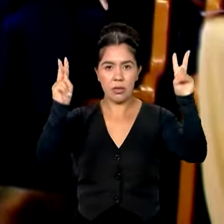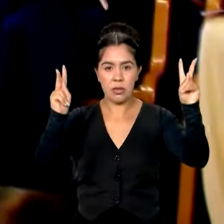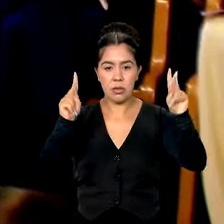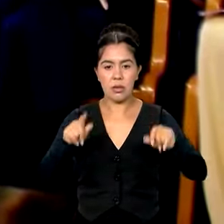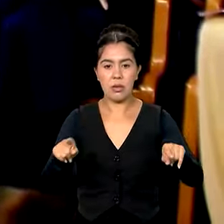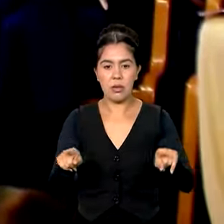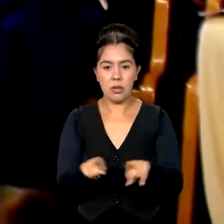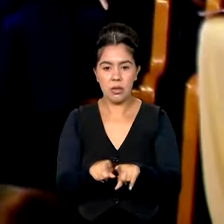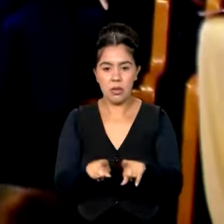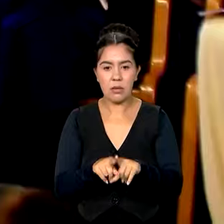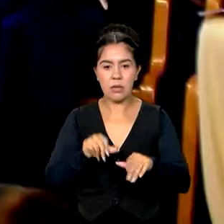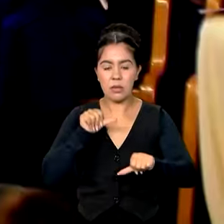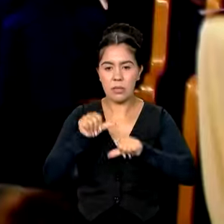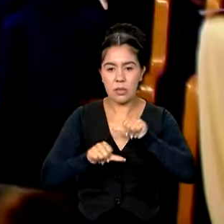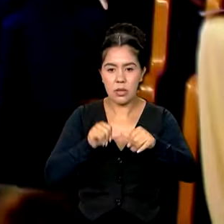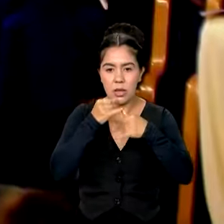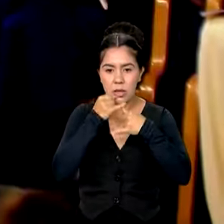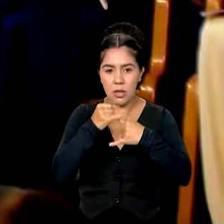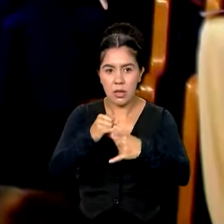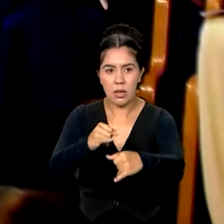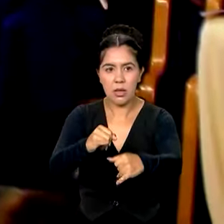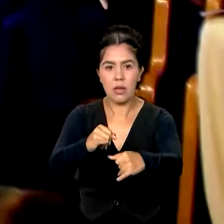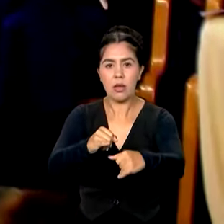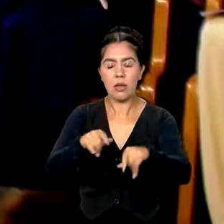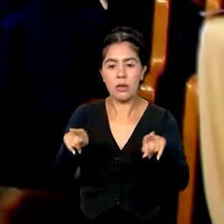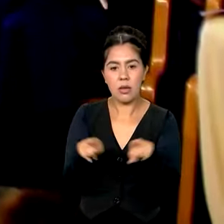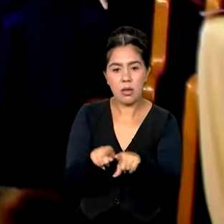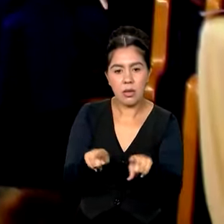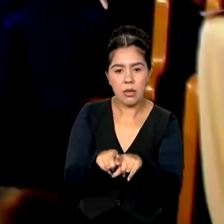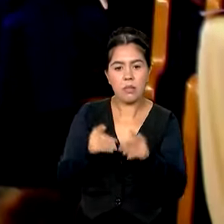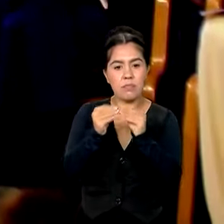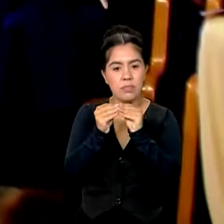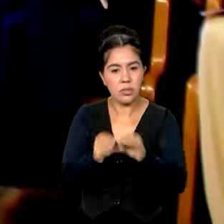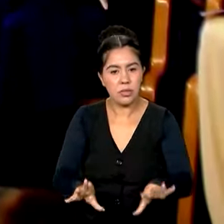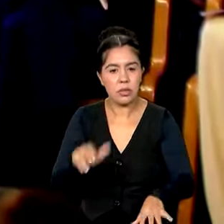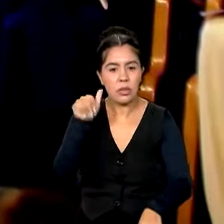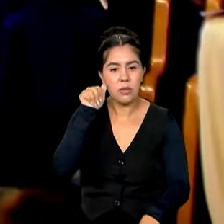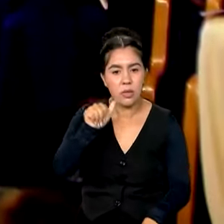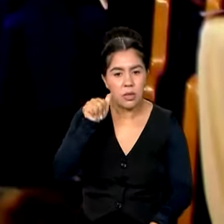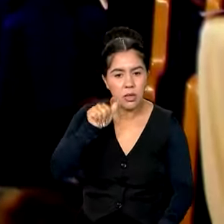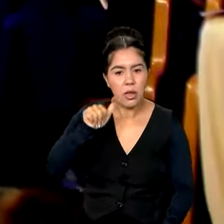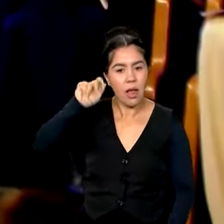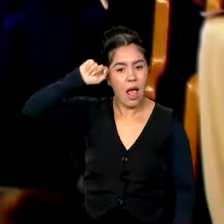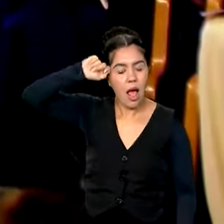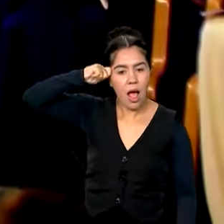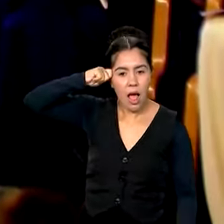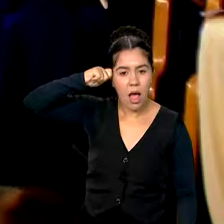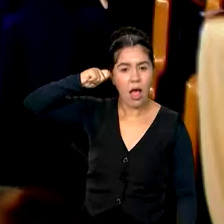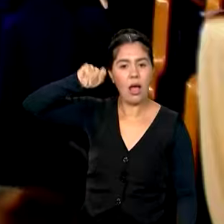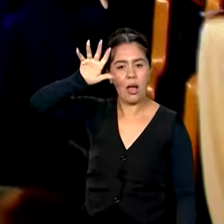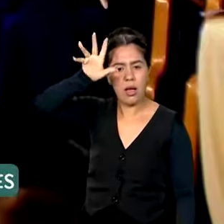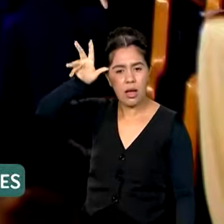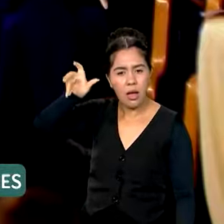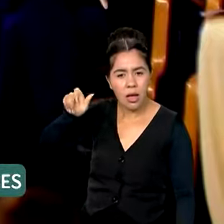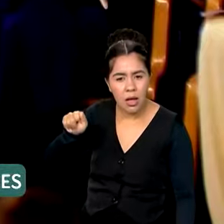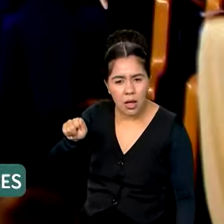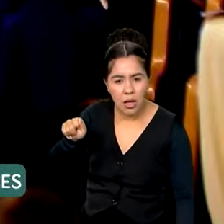pobreza energética, de como isso afeta a vida das mulheres na África, porque elas cozinham com